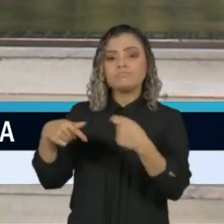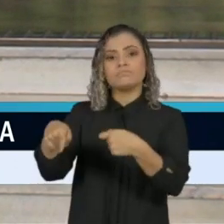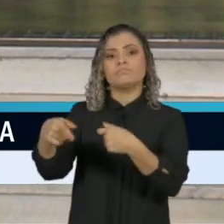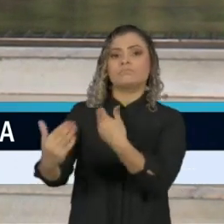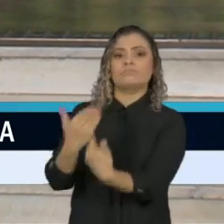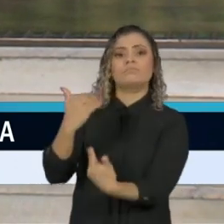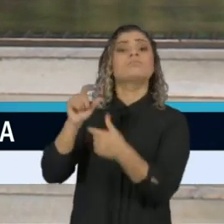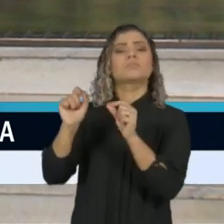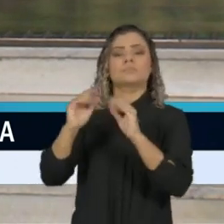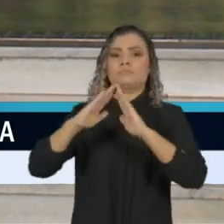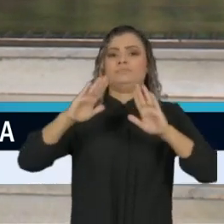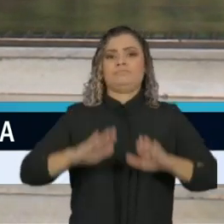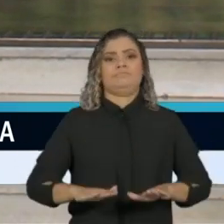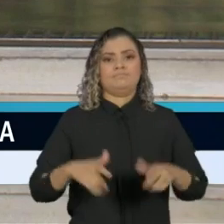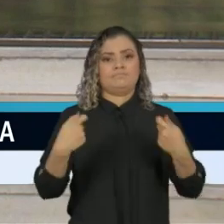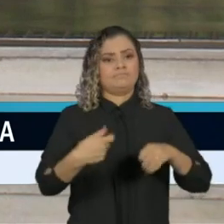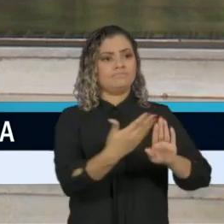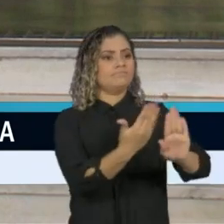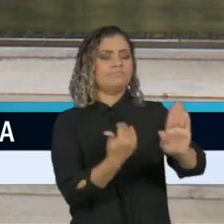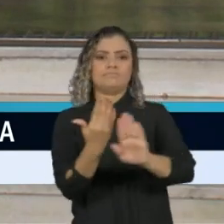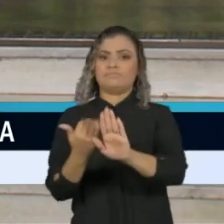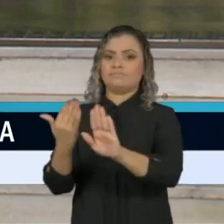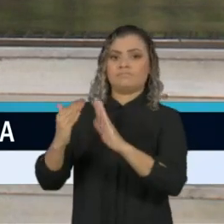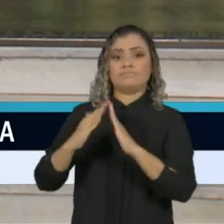isolamento social. Aliás,